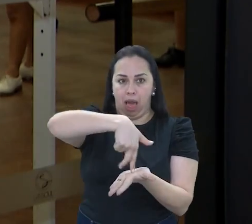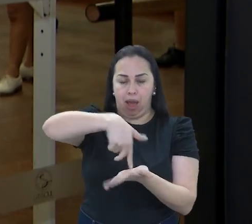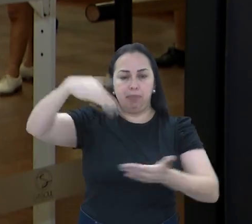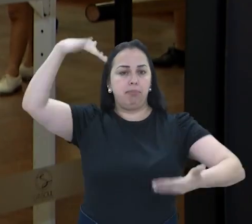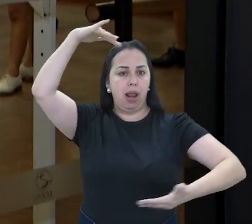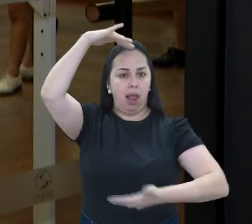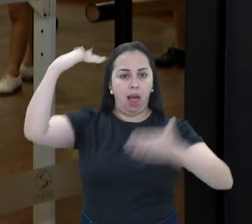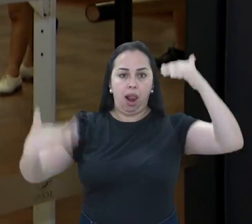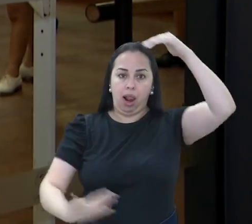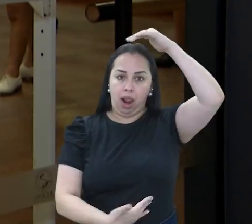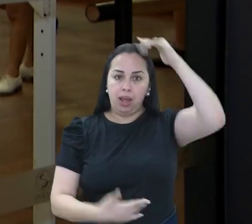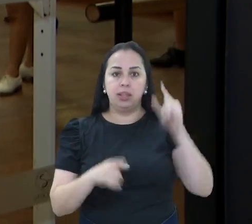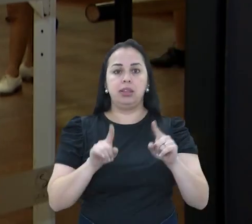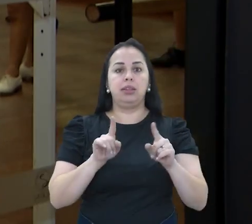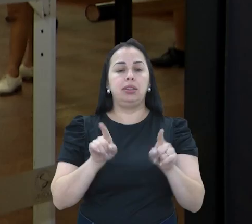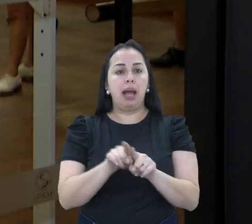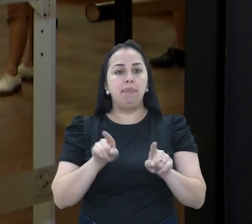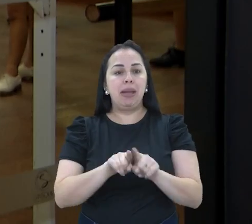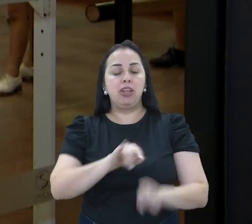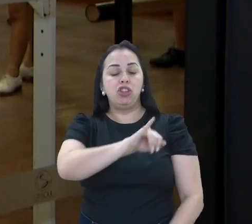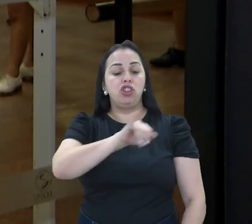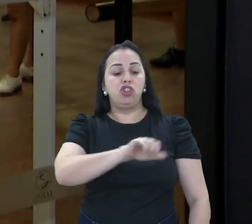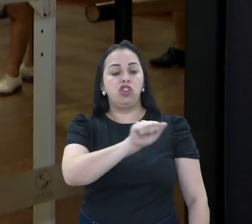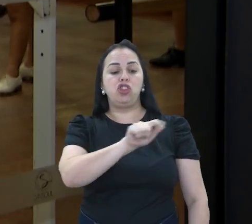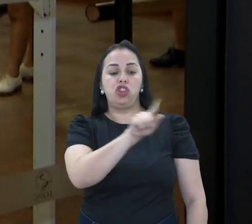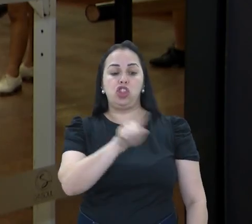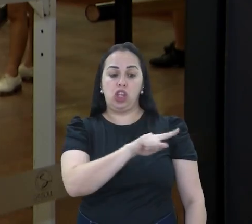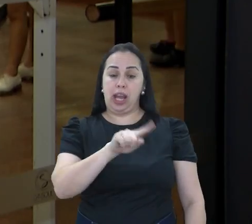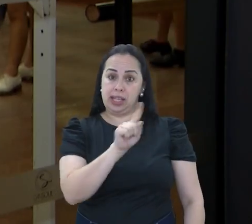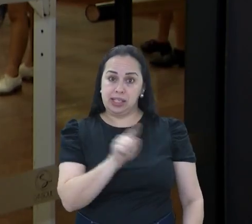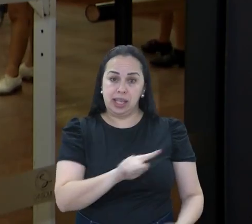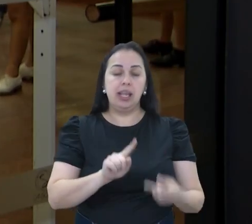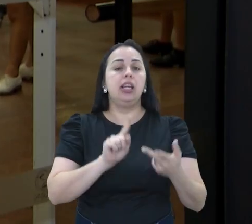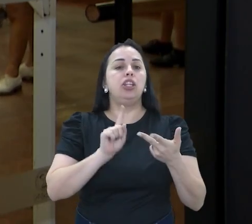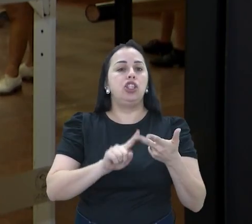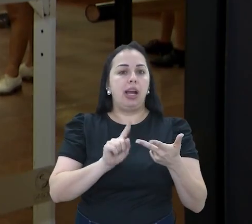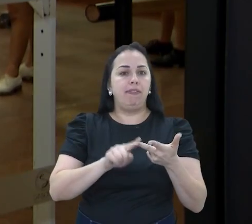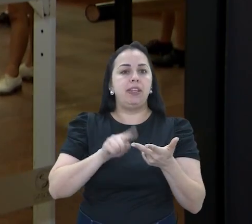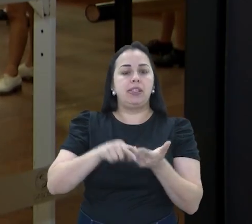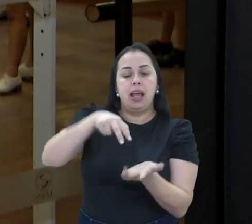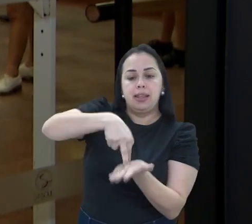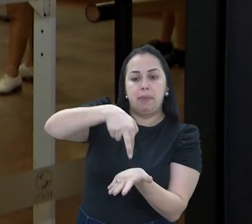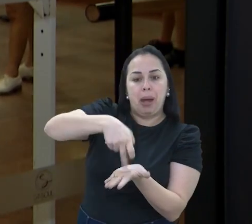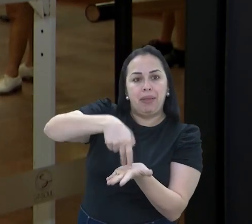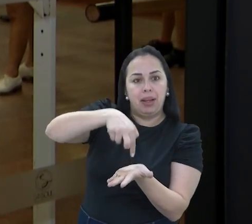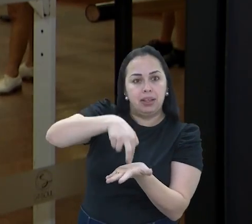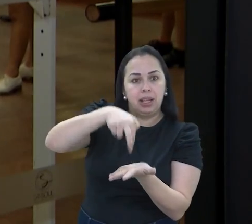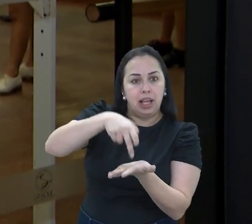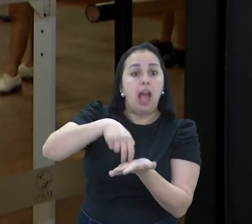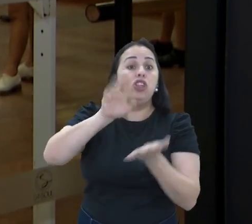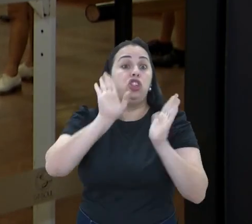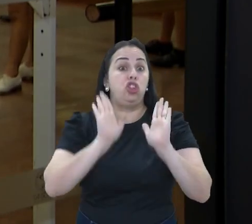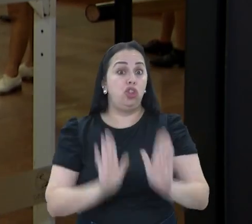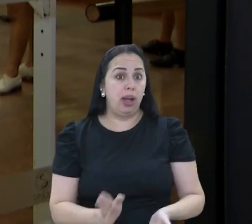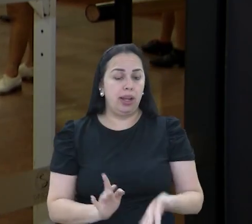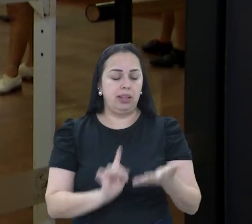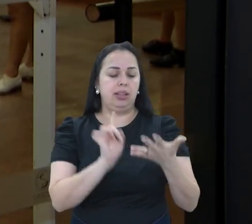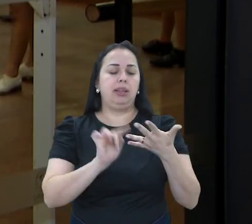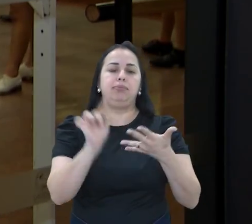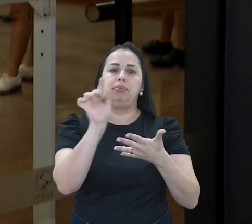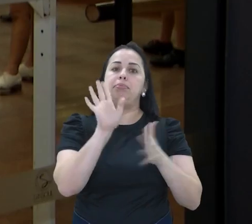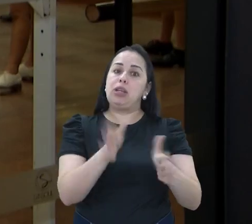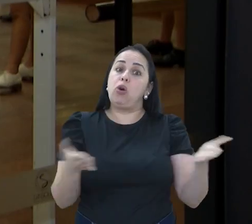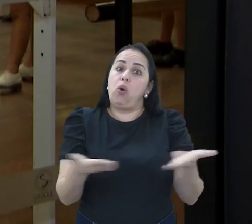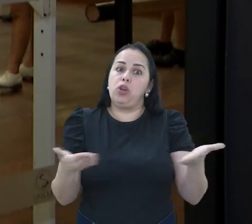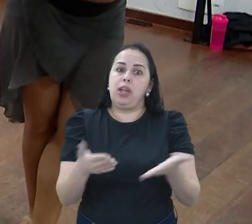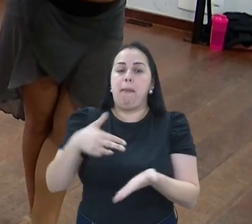fazendo balé. E eu também comecei fazendo jazz depois de um tempo. Já fiz também um pouquinho de sapateado, dança contemporânea, mas hoje eu faço